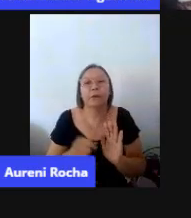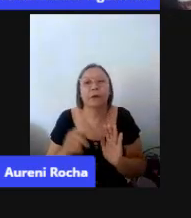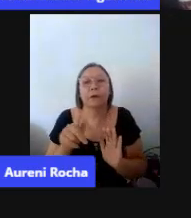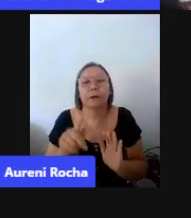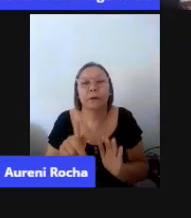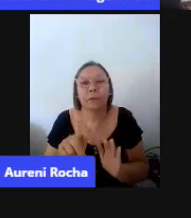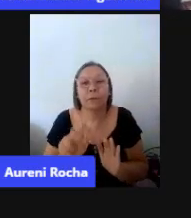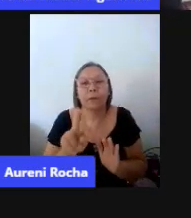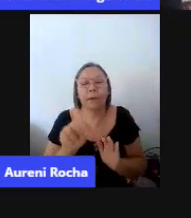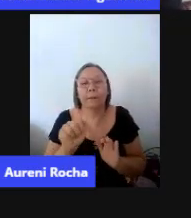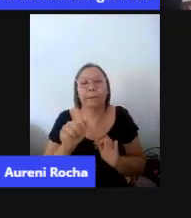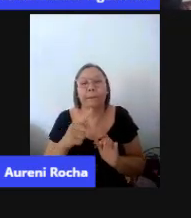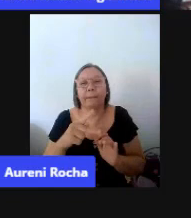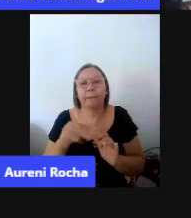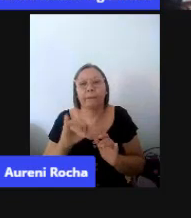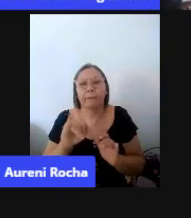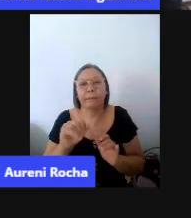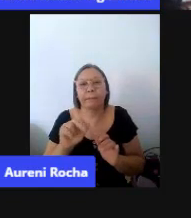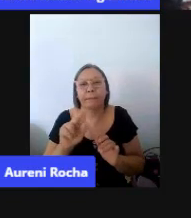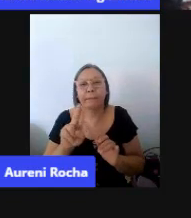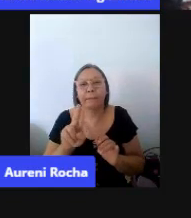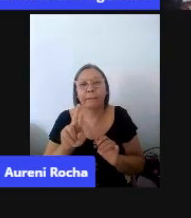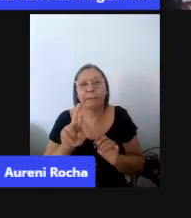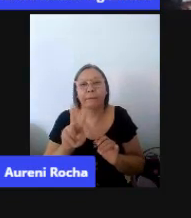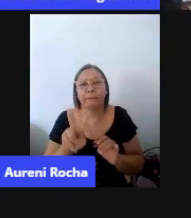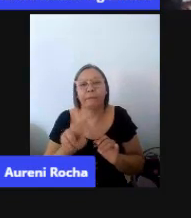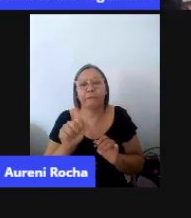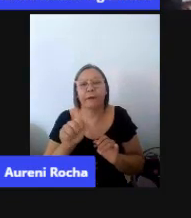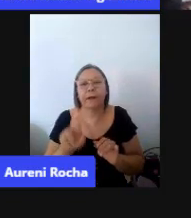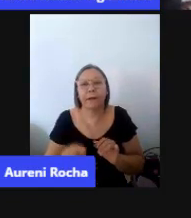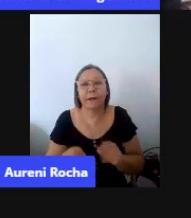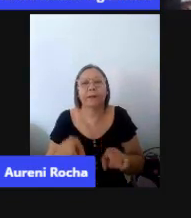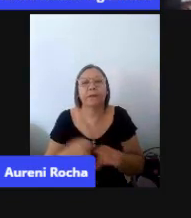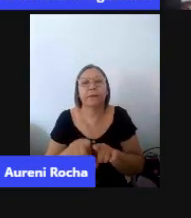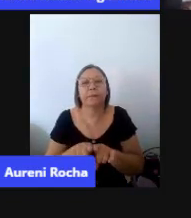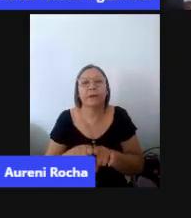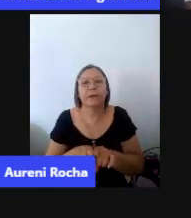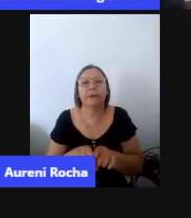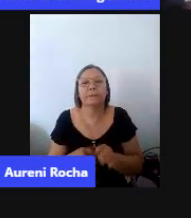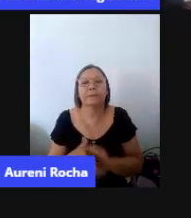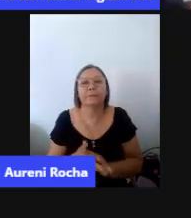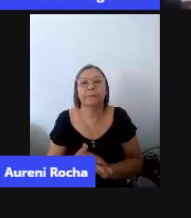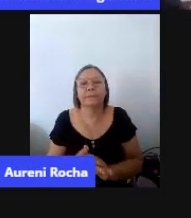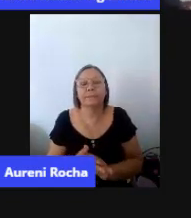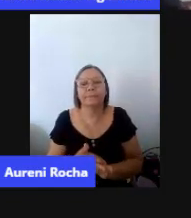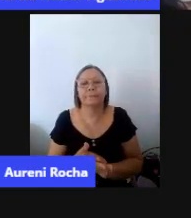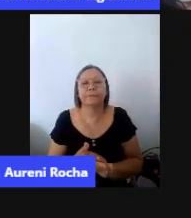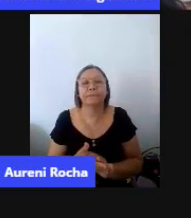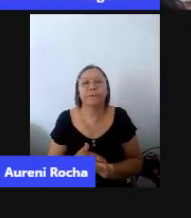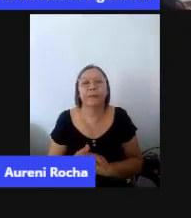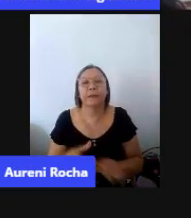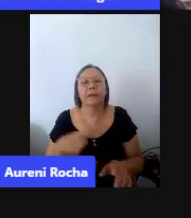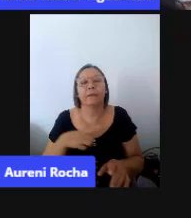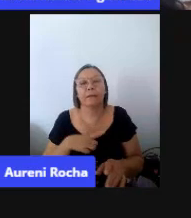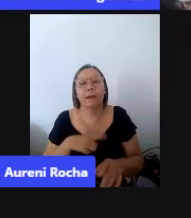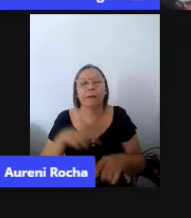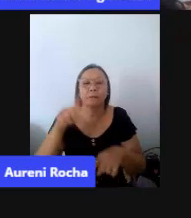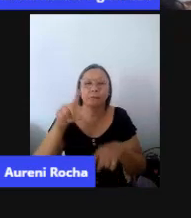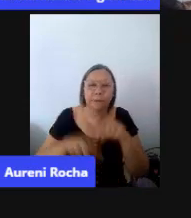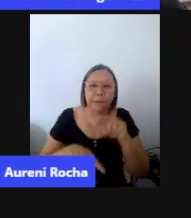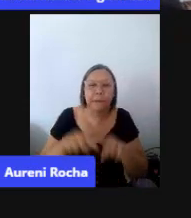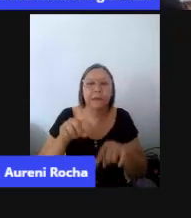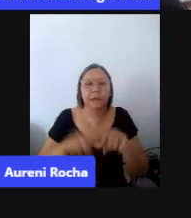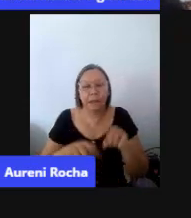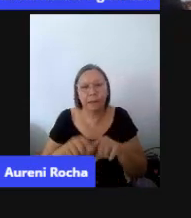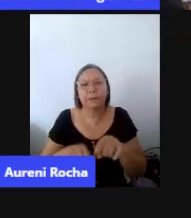educativas. Pode abaixar só mais um pouquinho, professor, para eles conseguirem ver. Isso. Então, tem esses materiais produzidos,